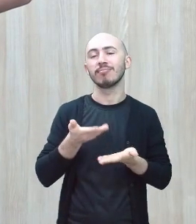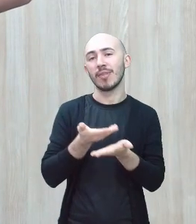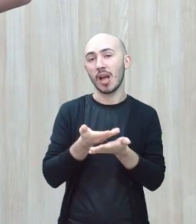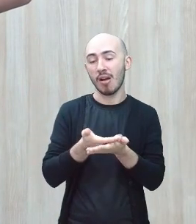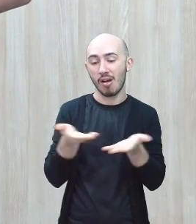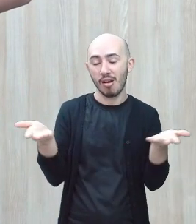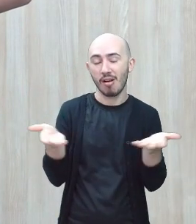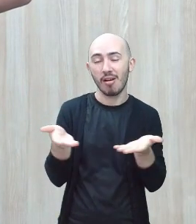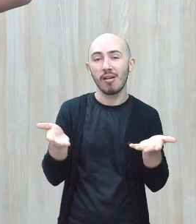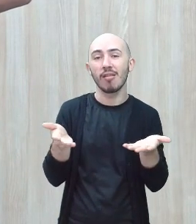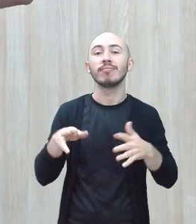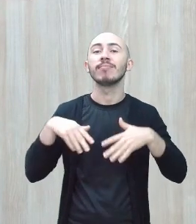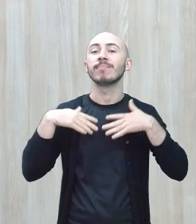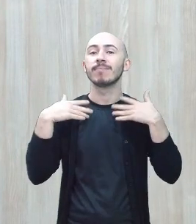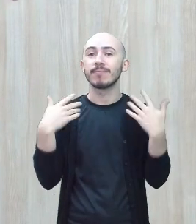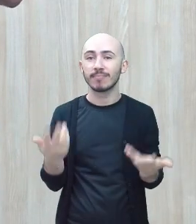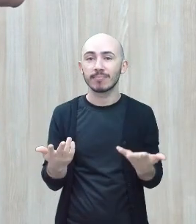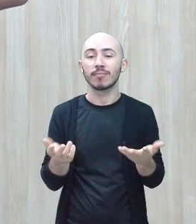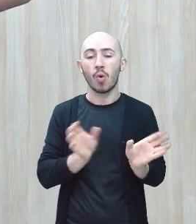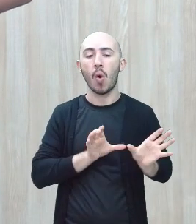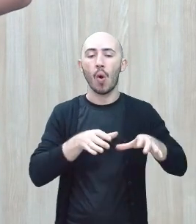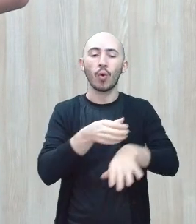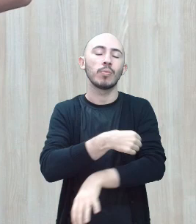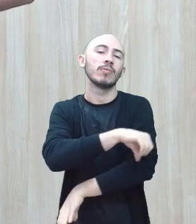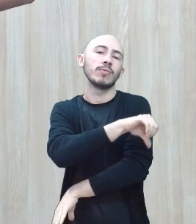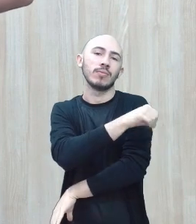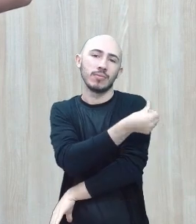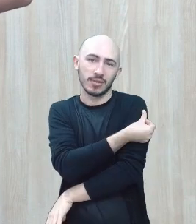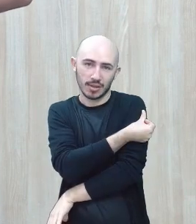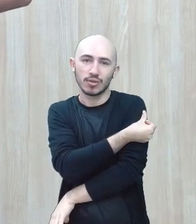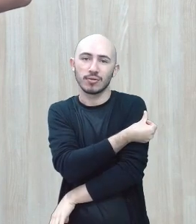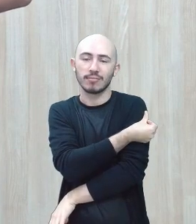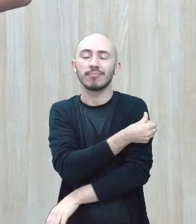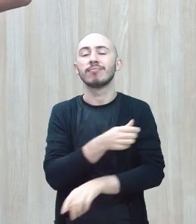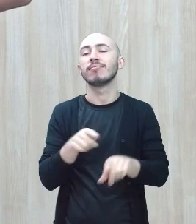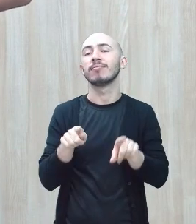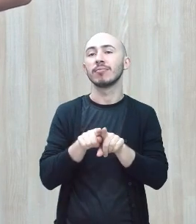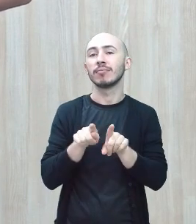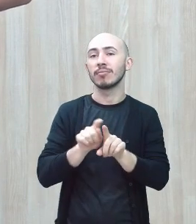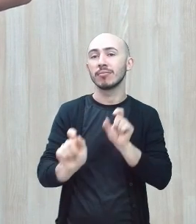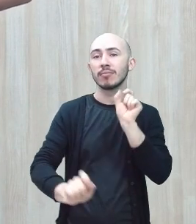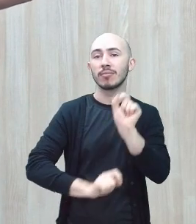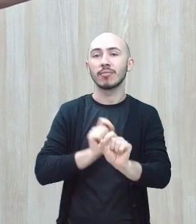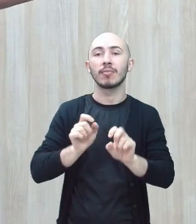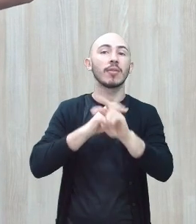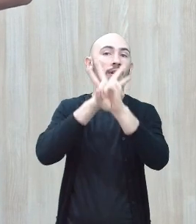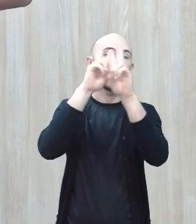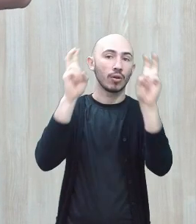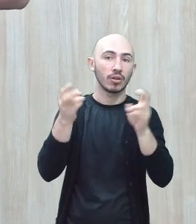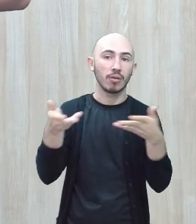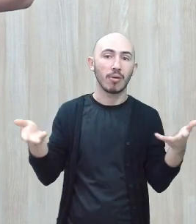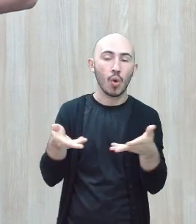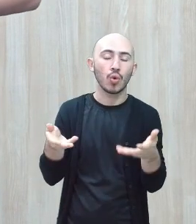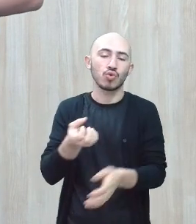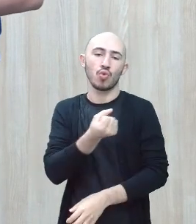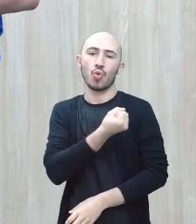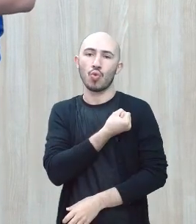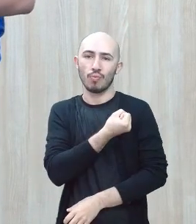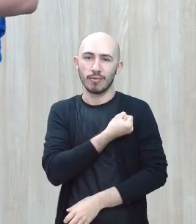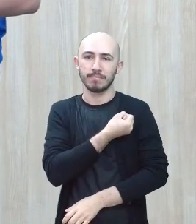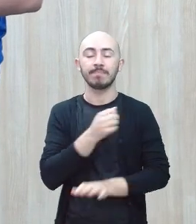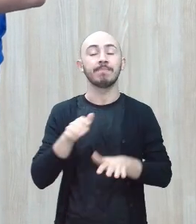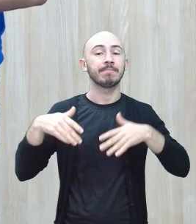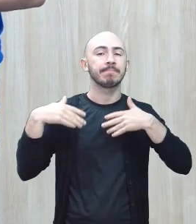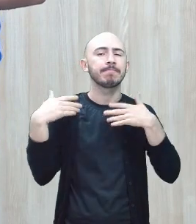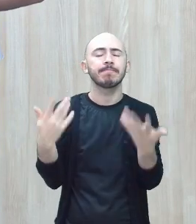hoje. Nós vamos falar com o pessoal do 6º ano e nós vamos trabalhar um assunto que é os números.